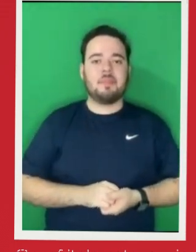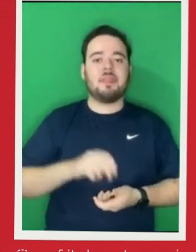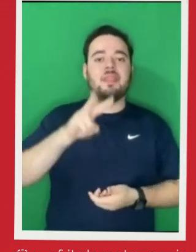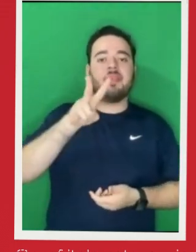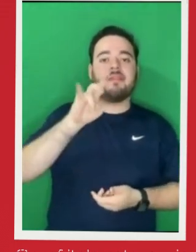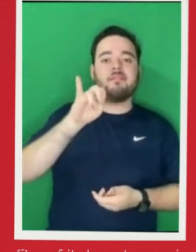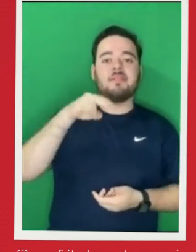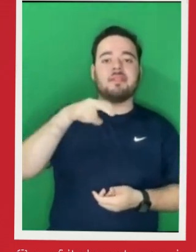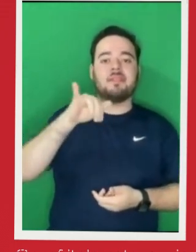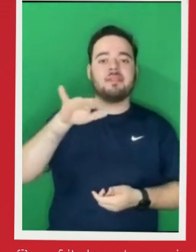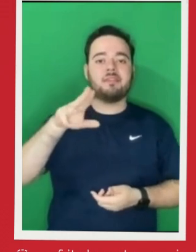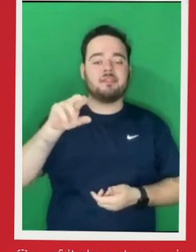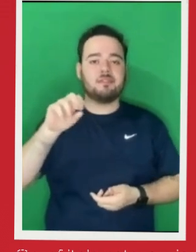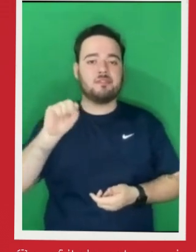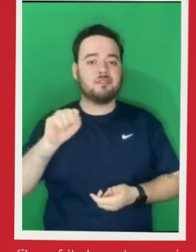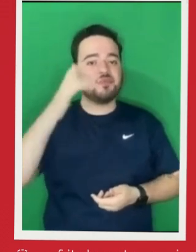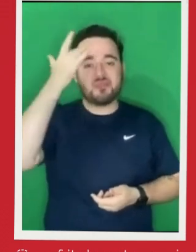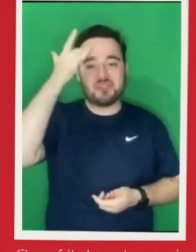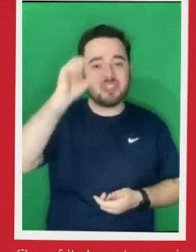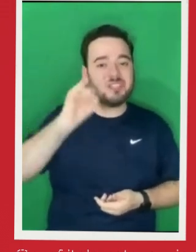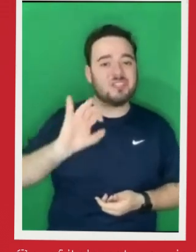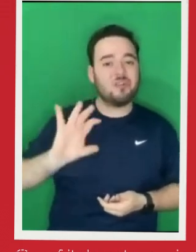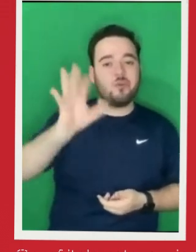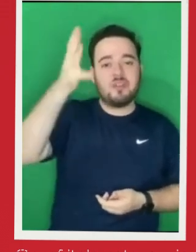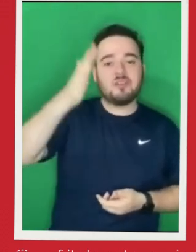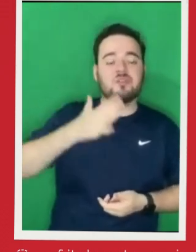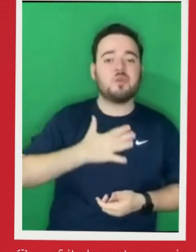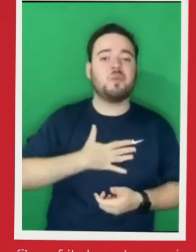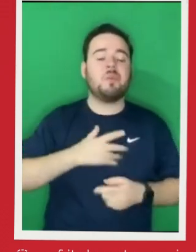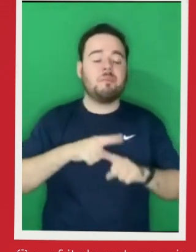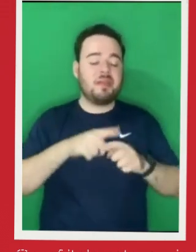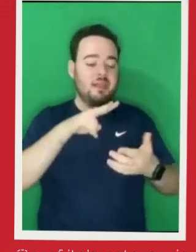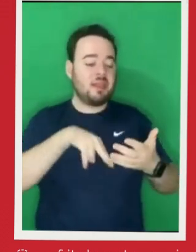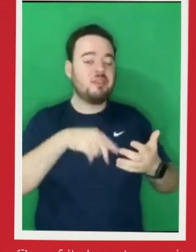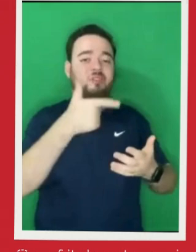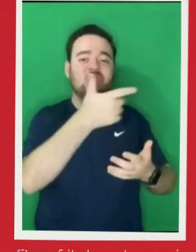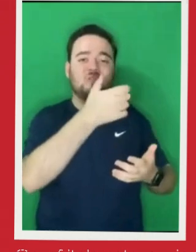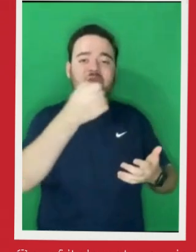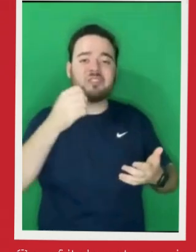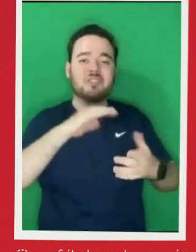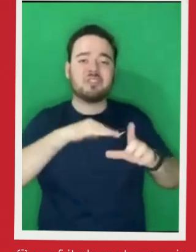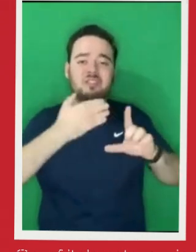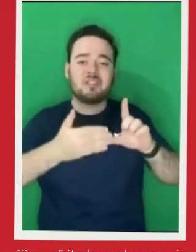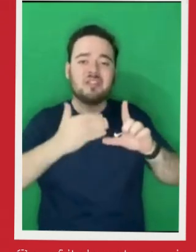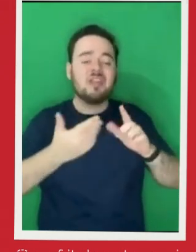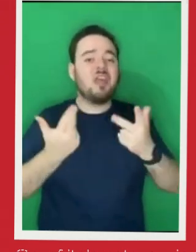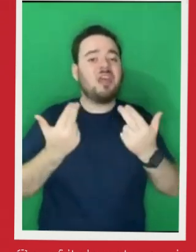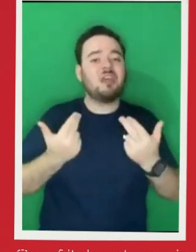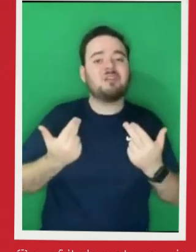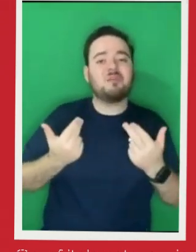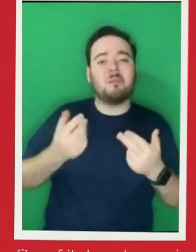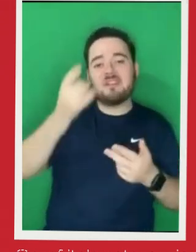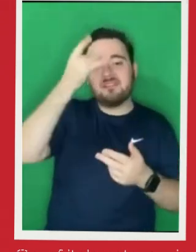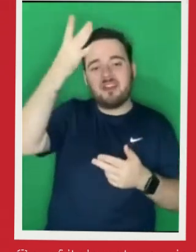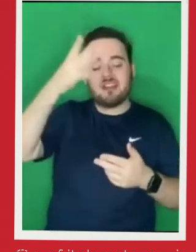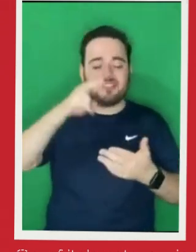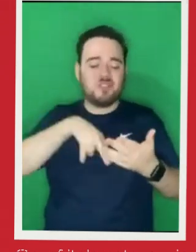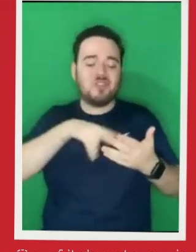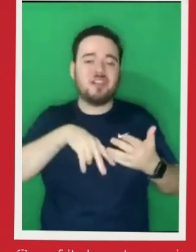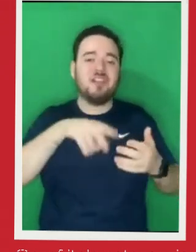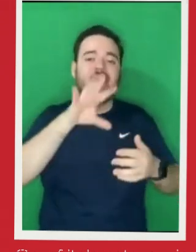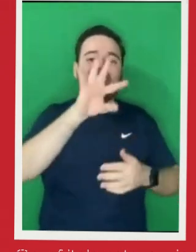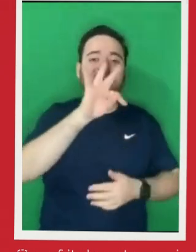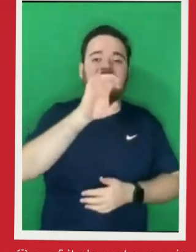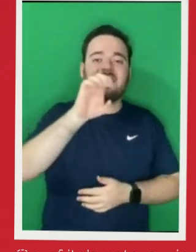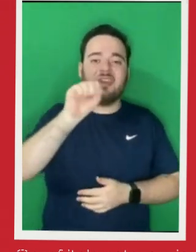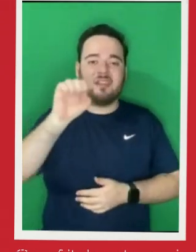O Vinícius diz, não sei se é só comigo, mas leio livros de 200 páginas mais fácil que uma tese, é verdade. Porque, de